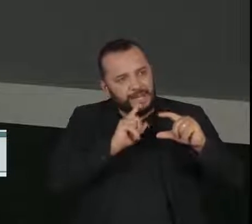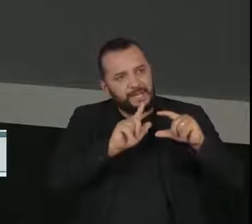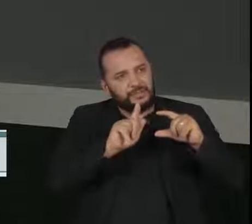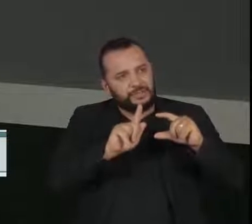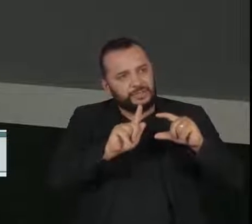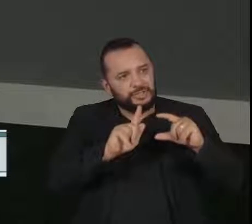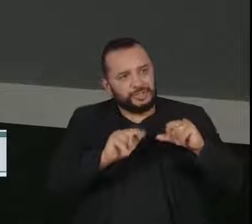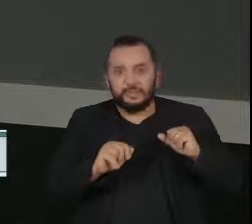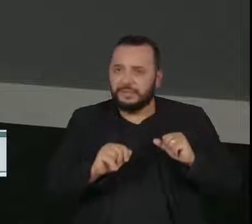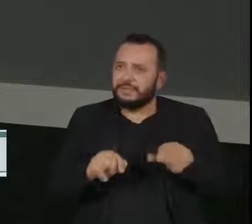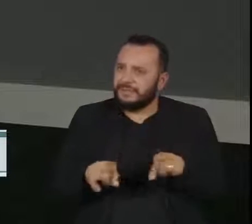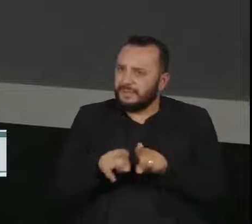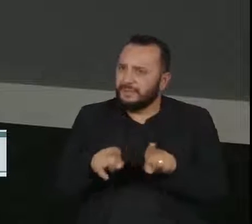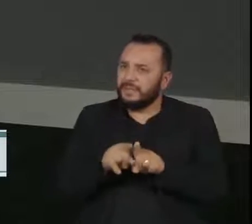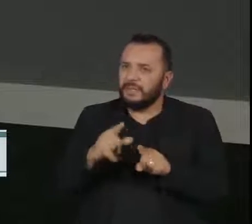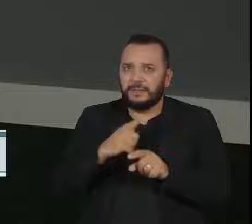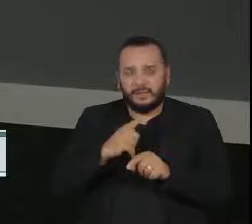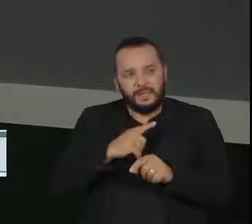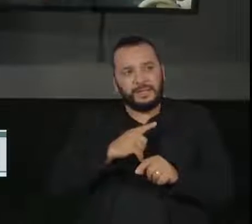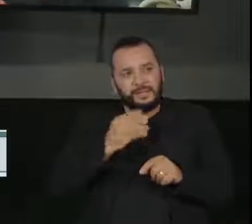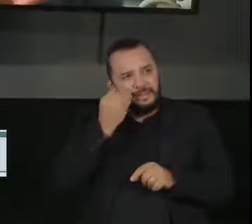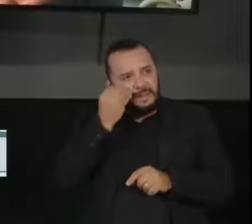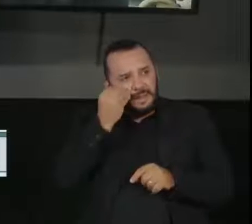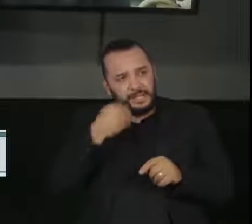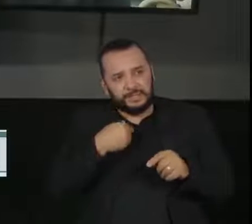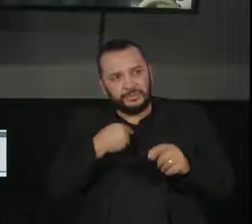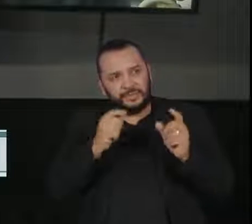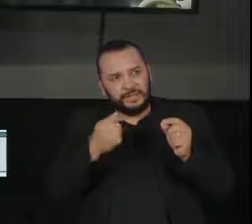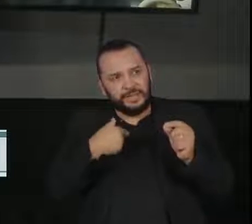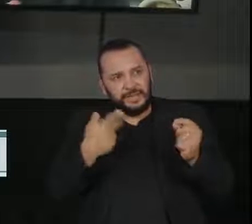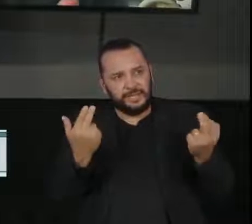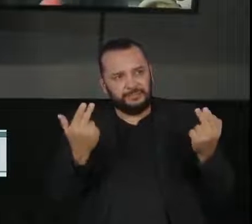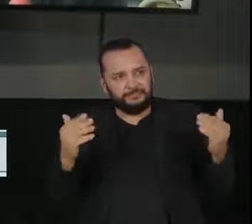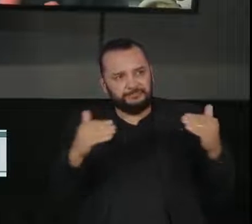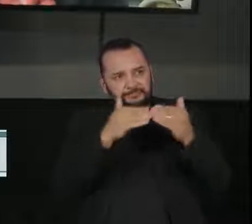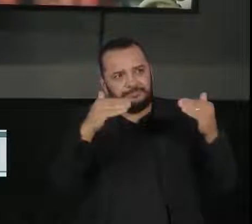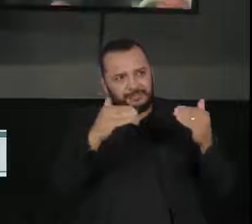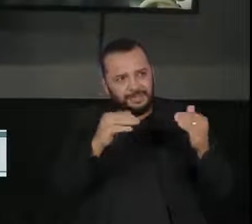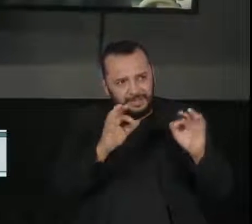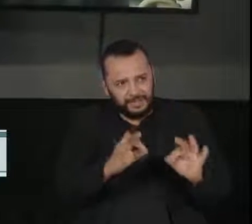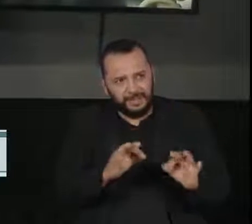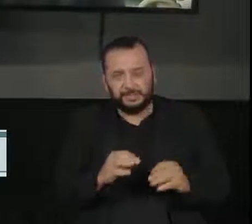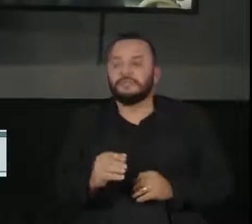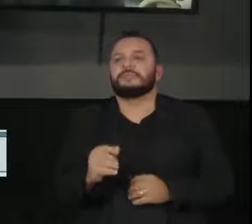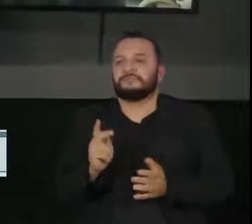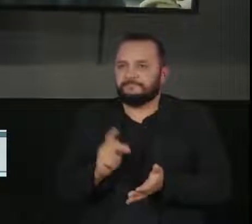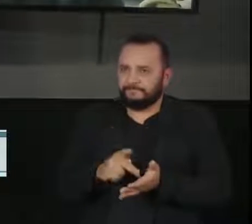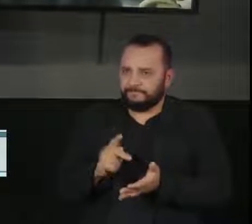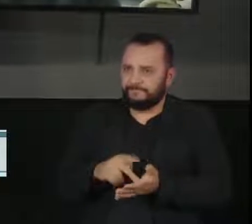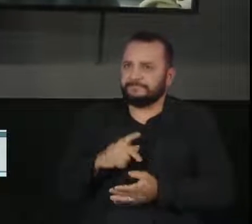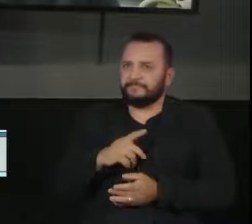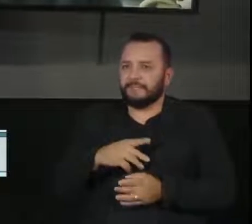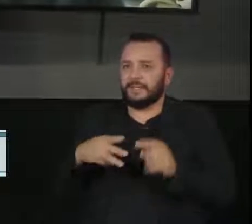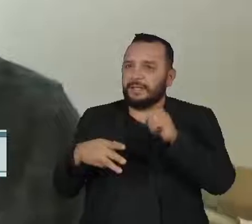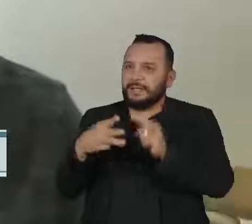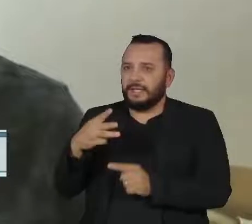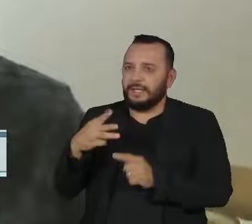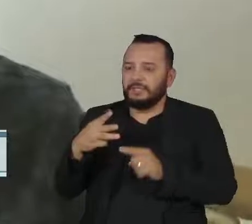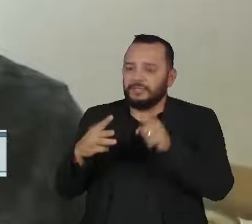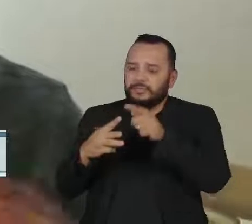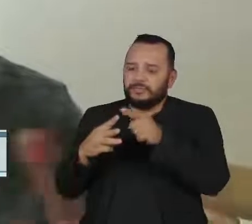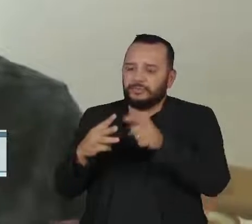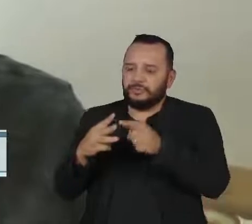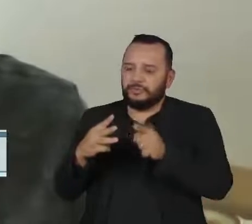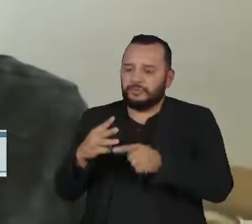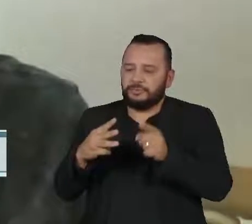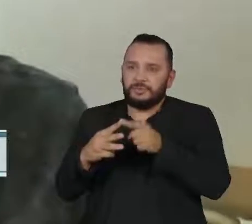de bioequivalência, um deles, correto? Exatamente, porque nós temos 3 tipos de medicamentos no Brasil. O